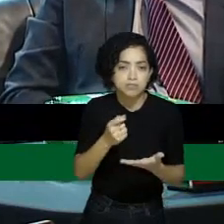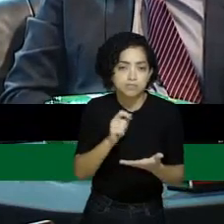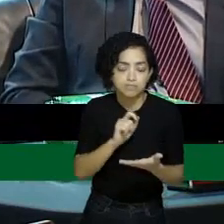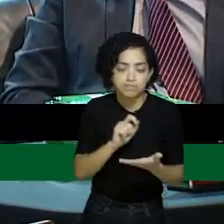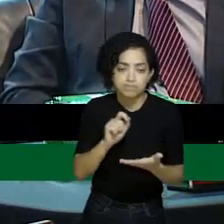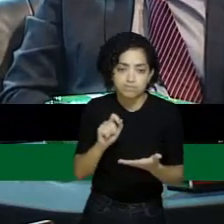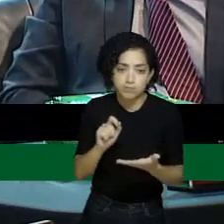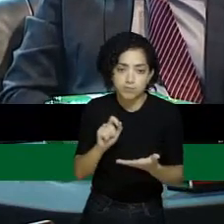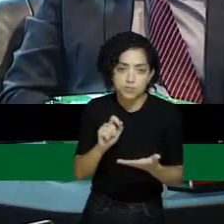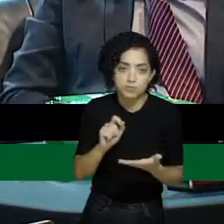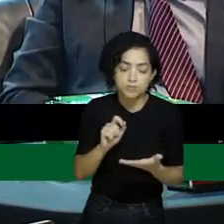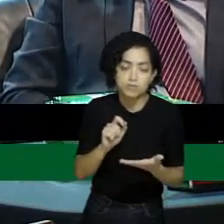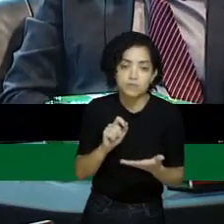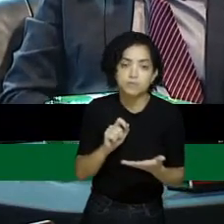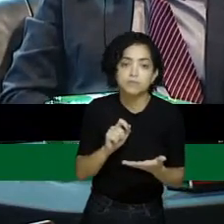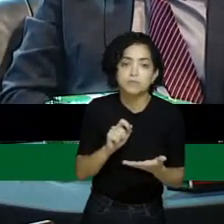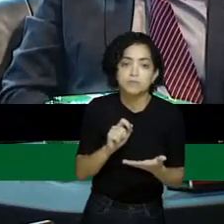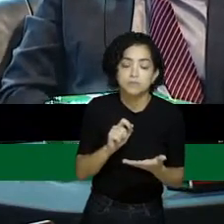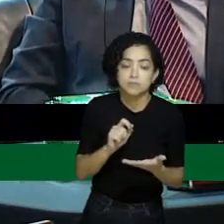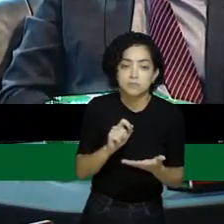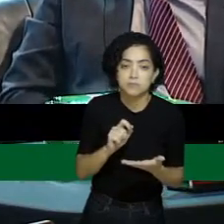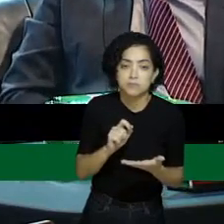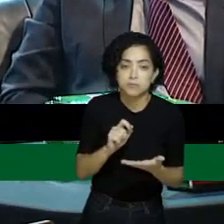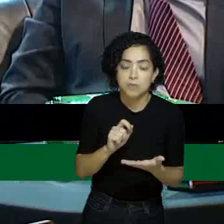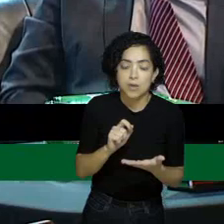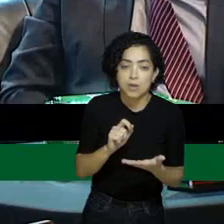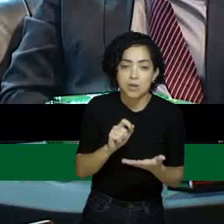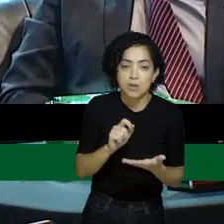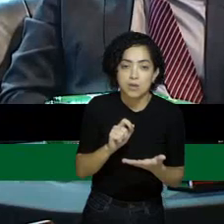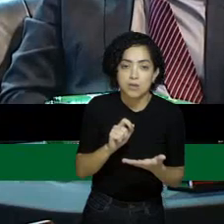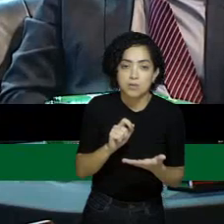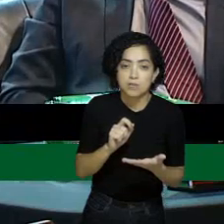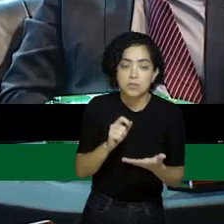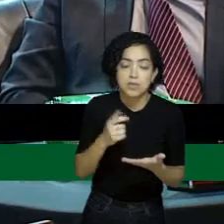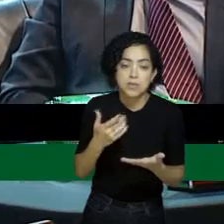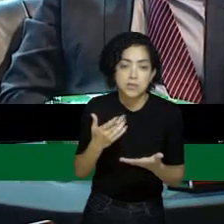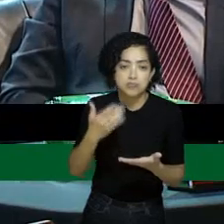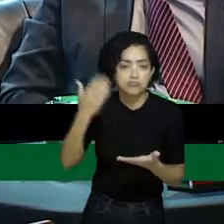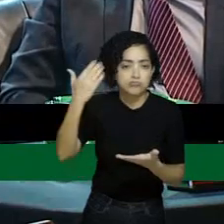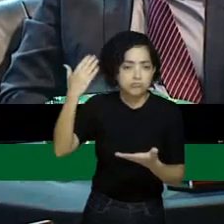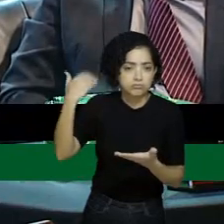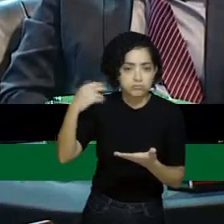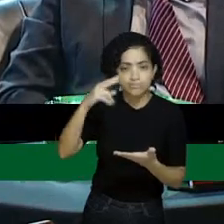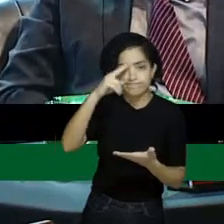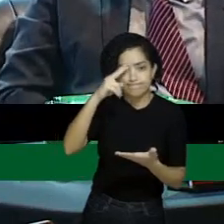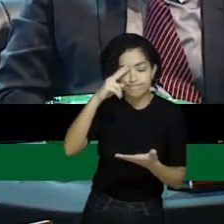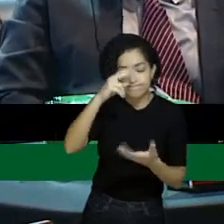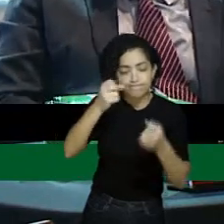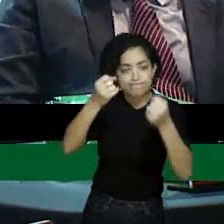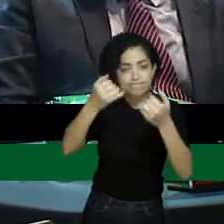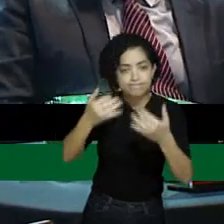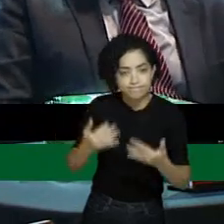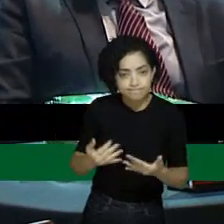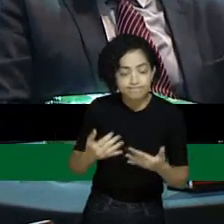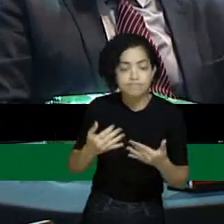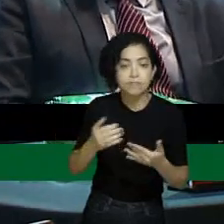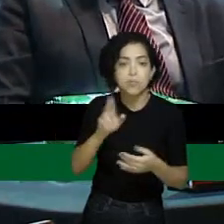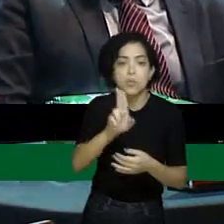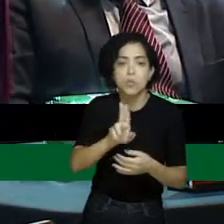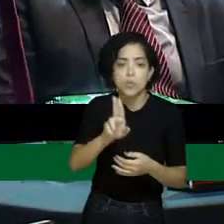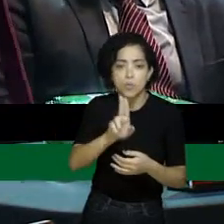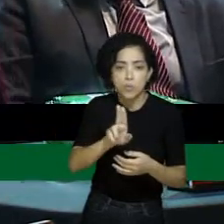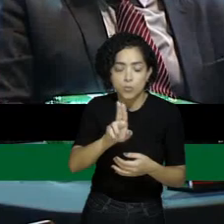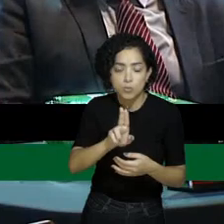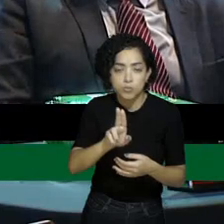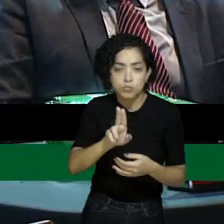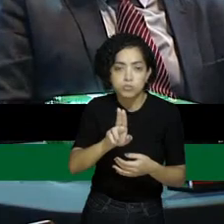nos oportunizam, senhor presidente, uma autêntica viagem ao passado, usando como cenário um paiol